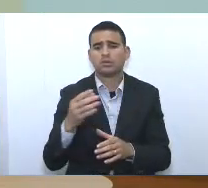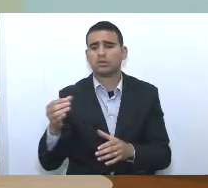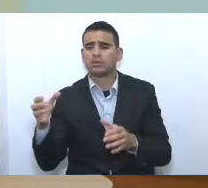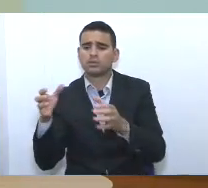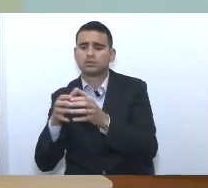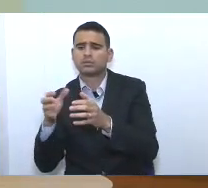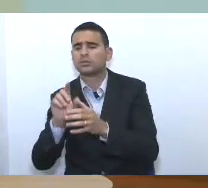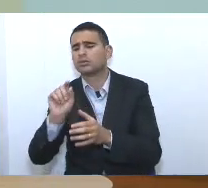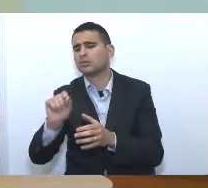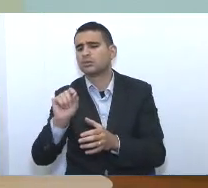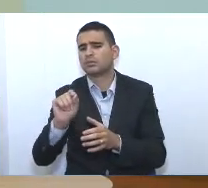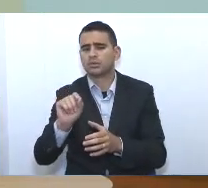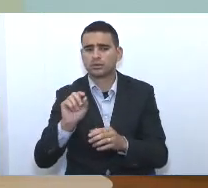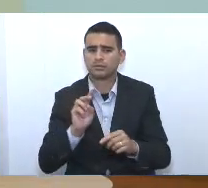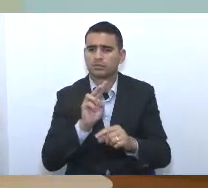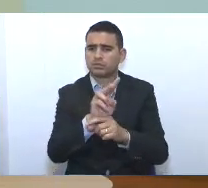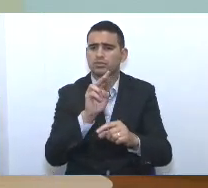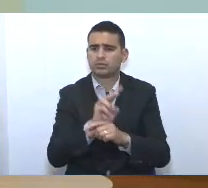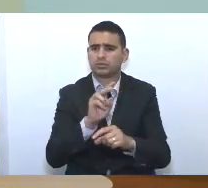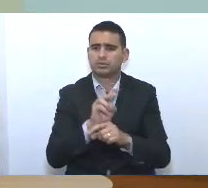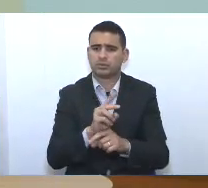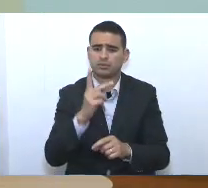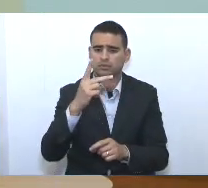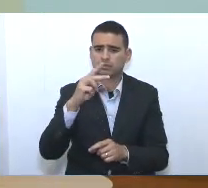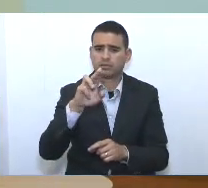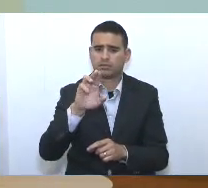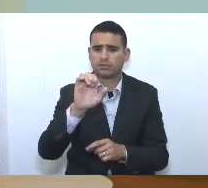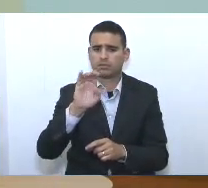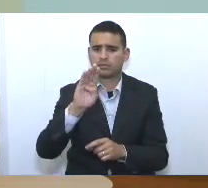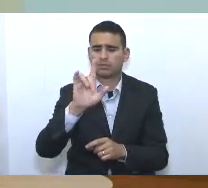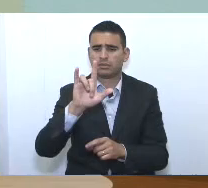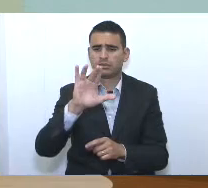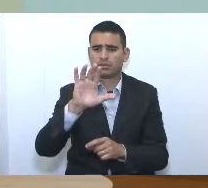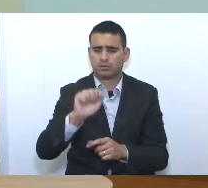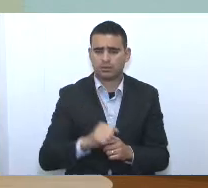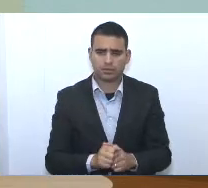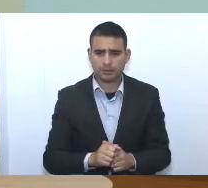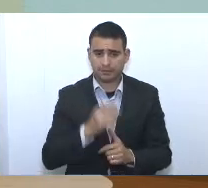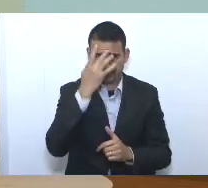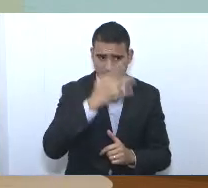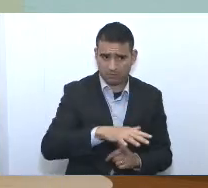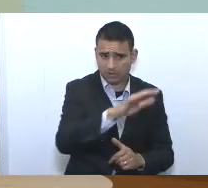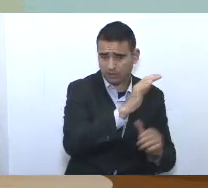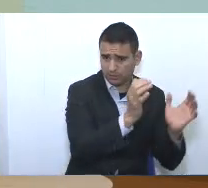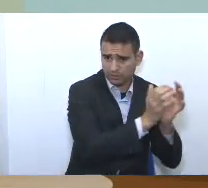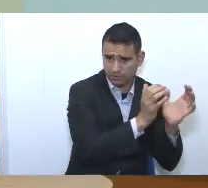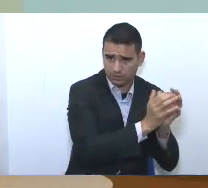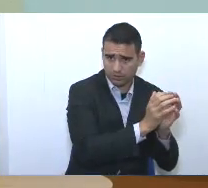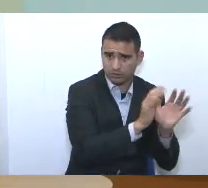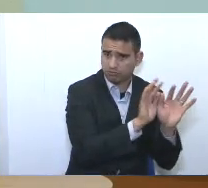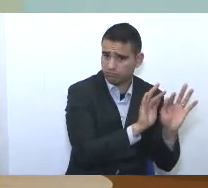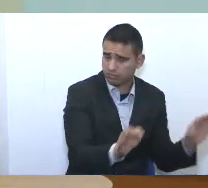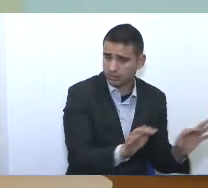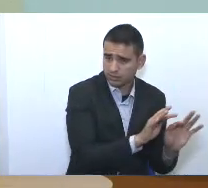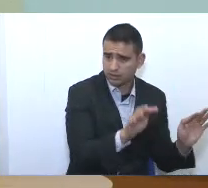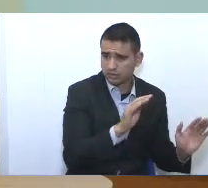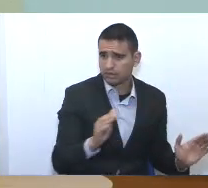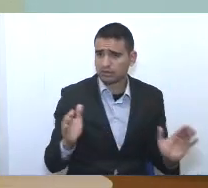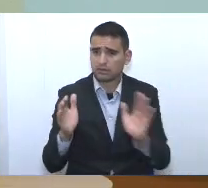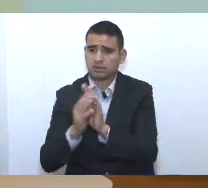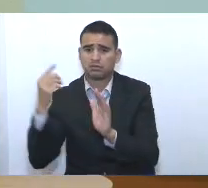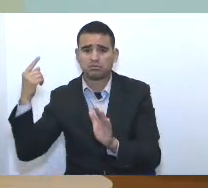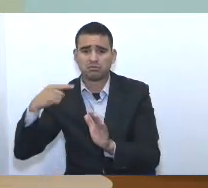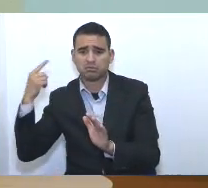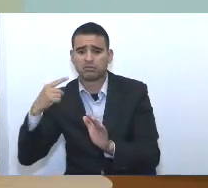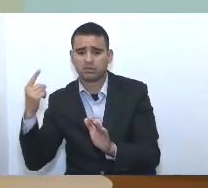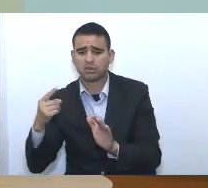geral, tem bastante dificuldade ainda de ter acesso ao judiciário, em que pese nós termos duas Defensorias Públicas e não termos